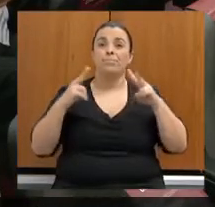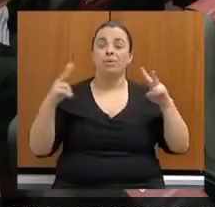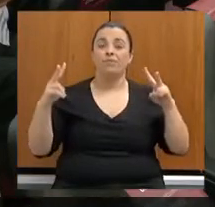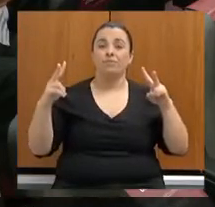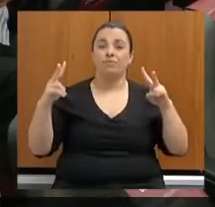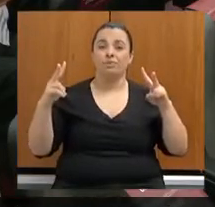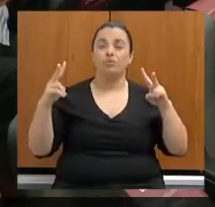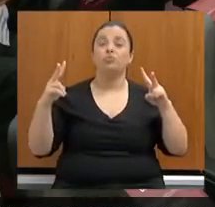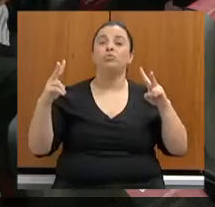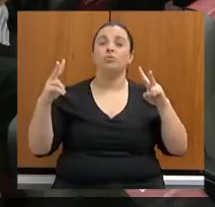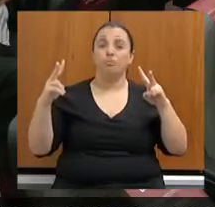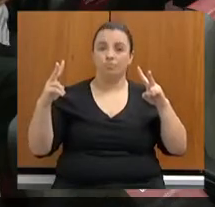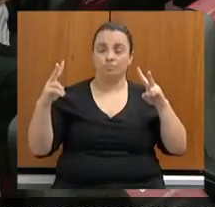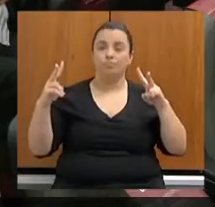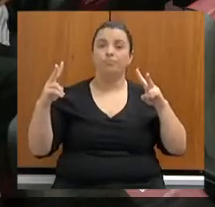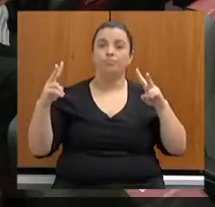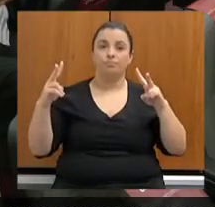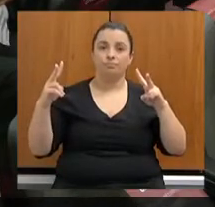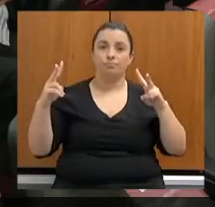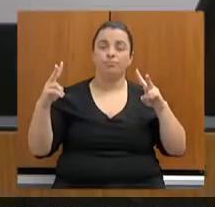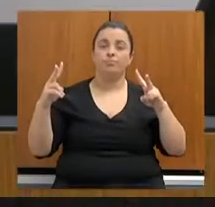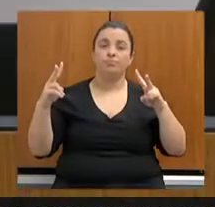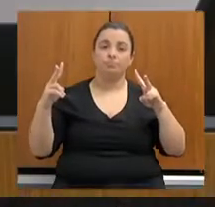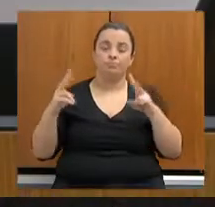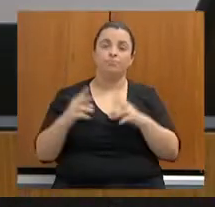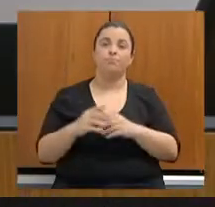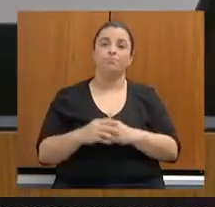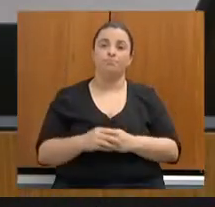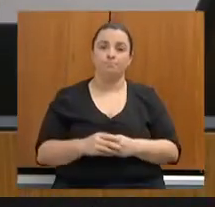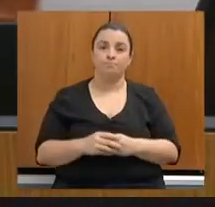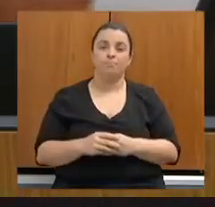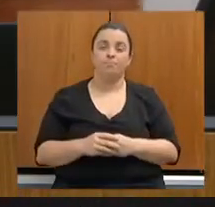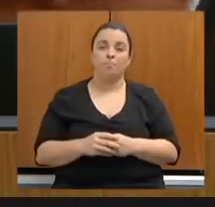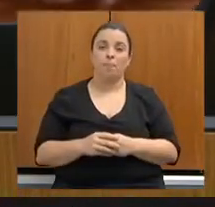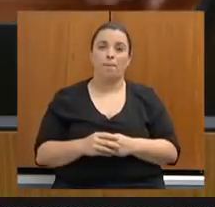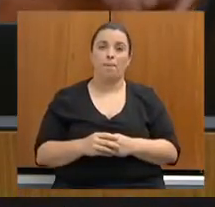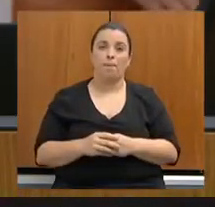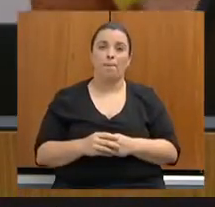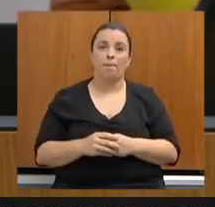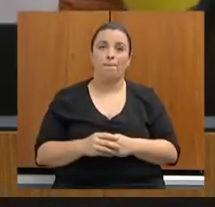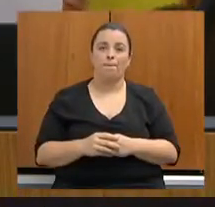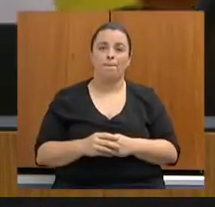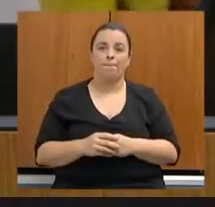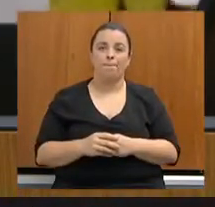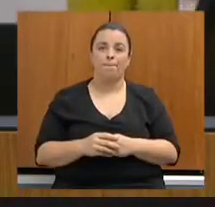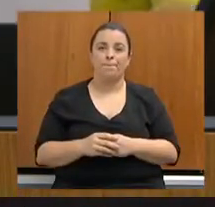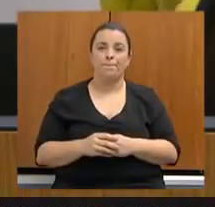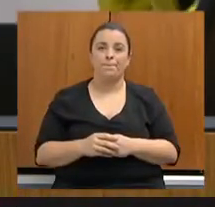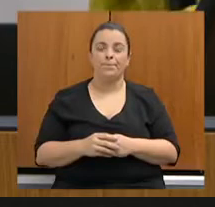vídeo conferência da sua região E